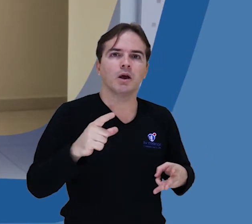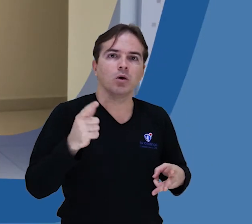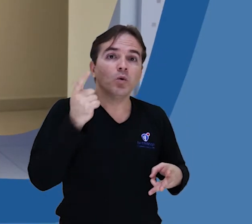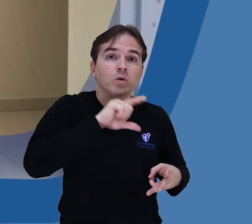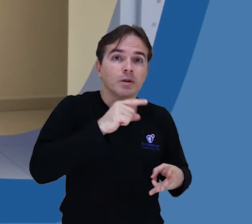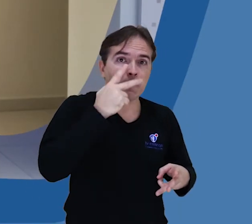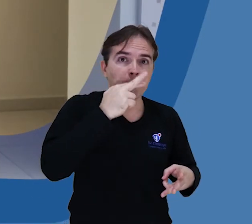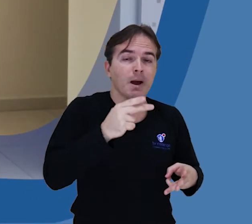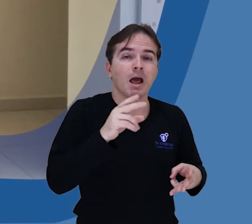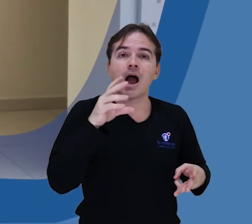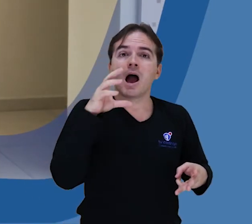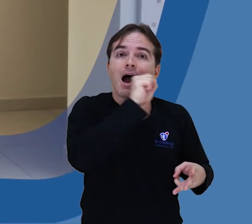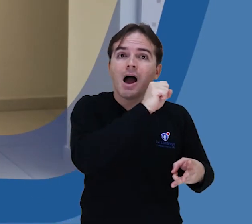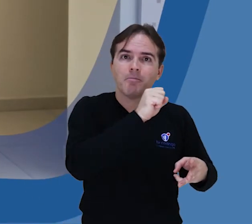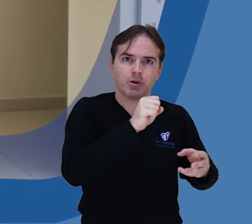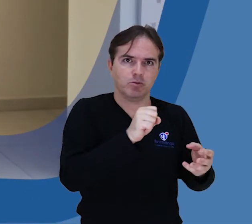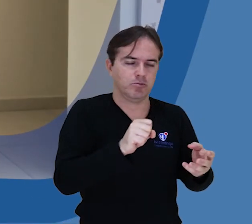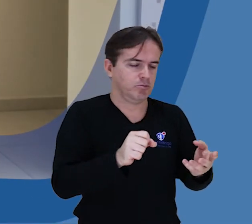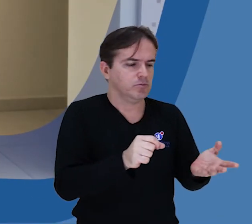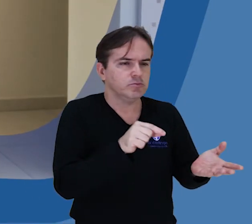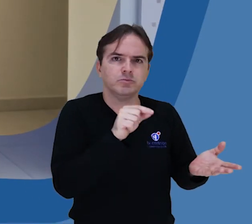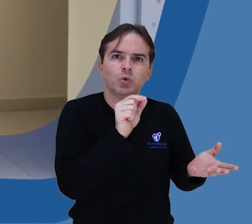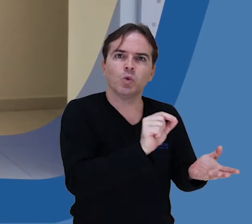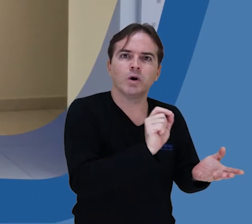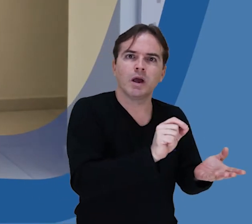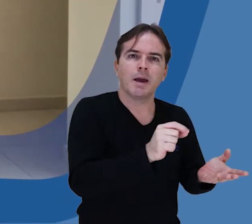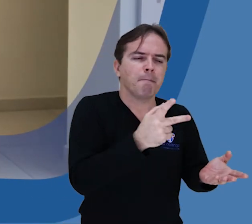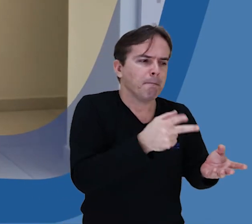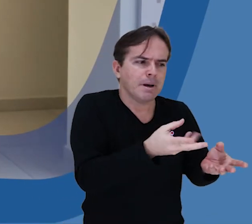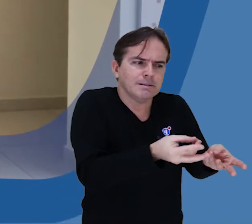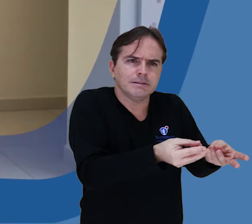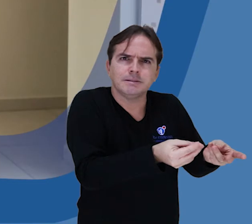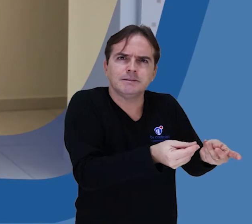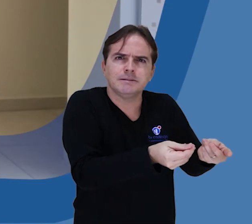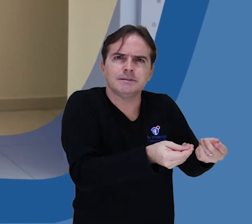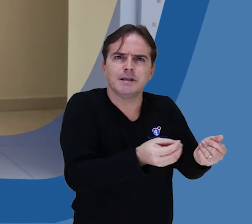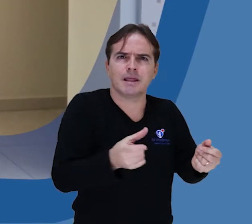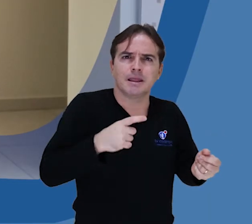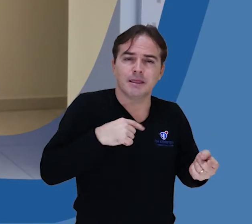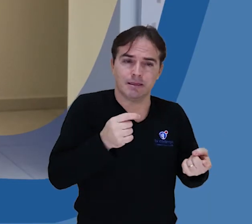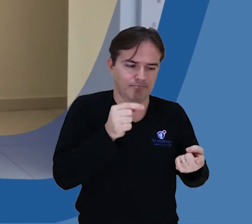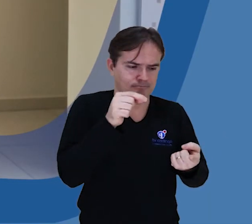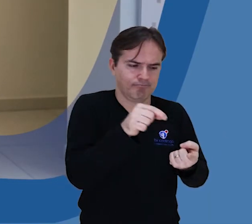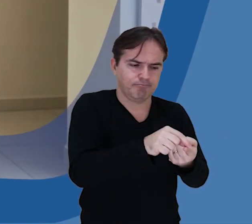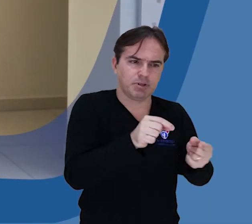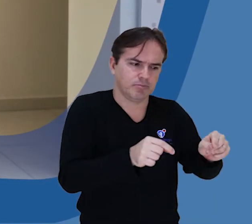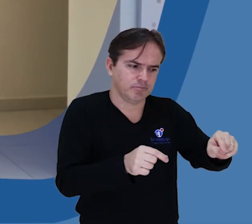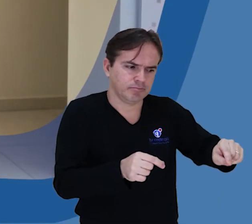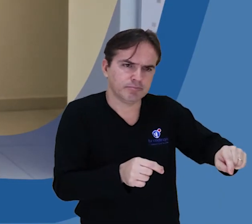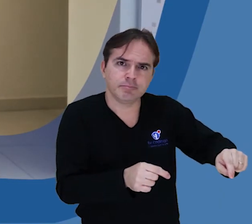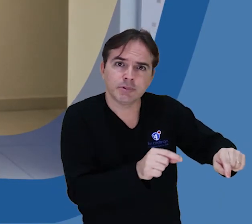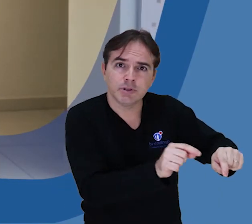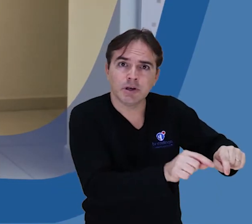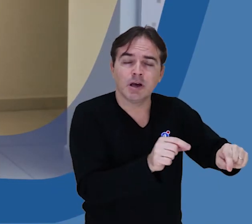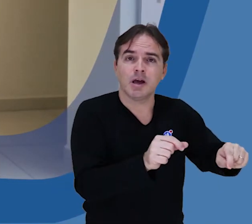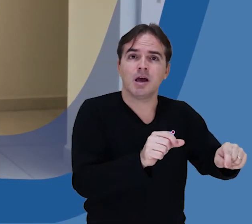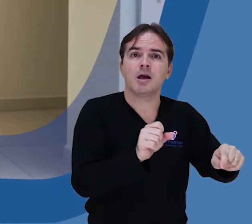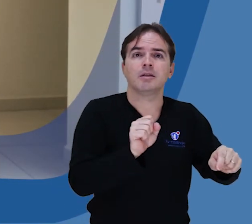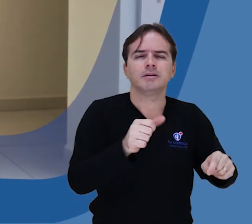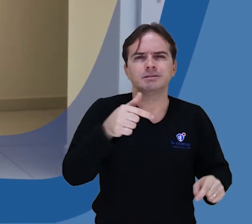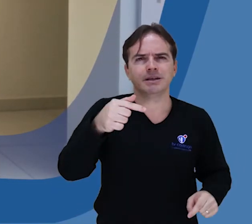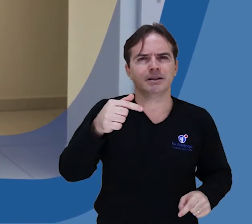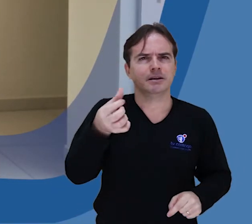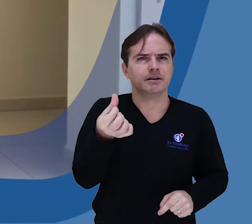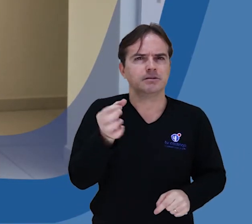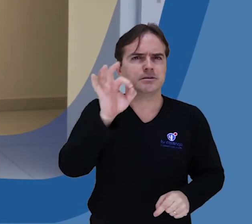teste rápido. Ele tem uma moderada sensibilidade, né? Por em torno aí de 76% a 86%. Ele